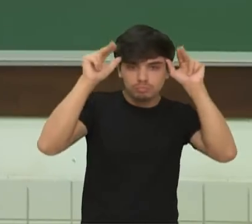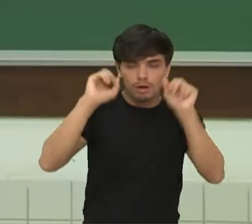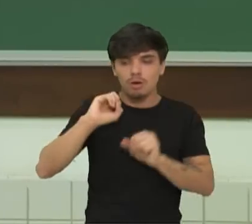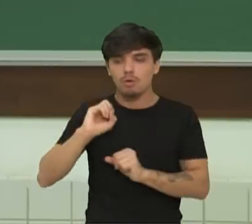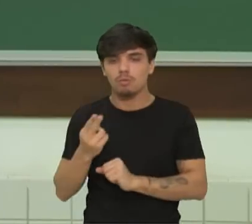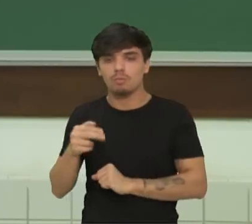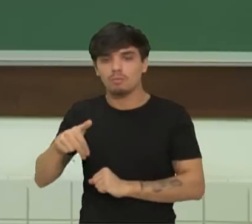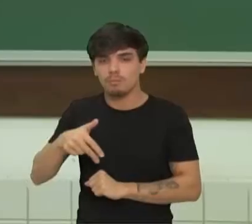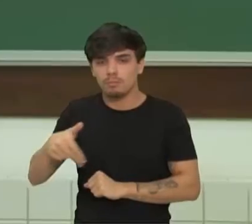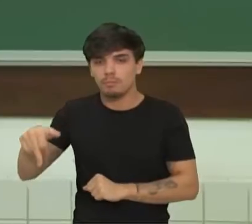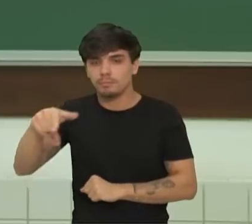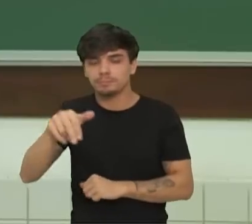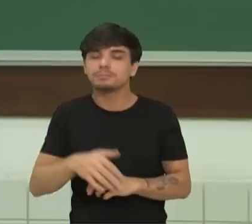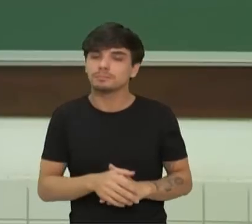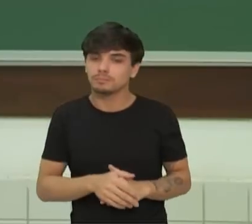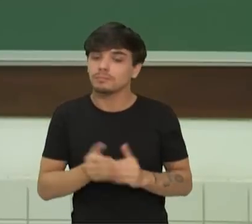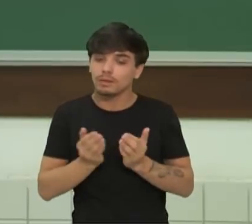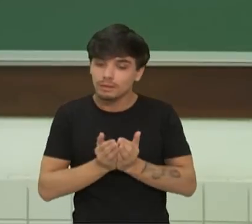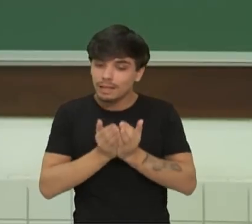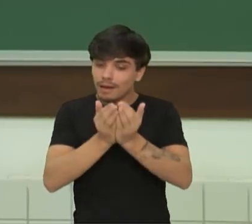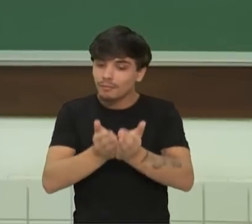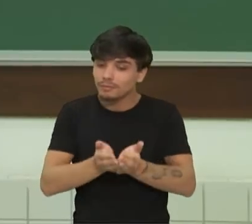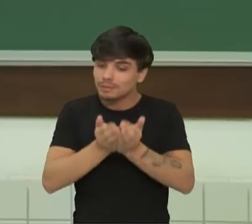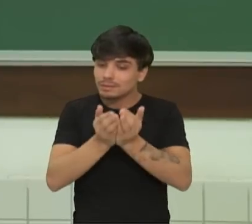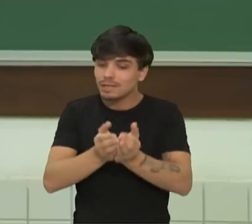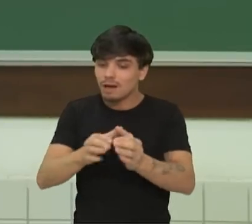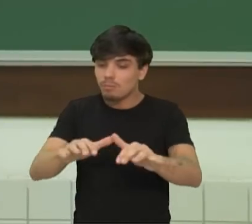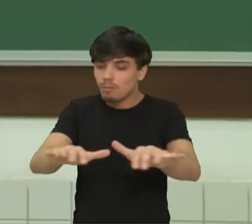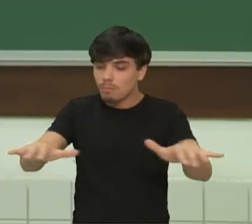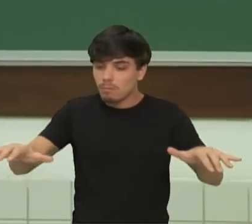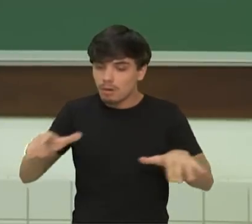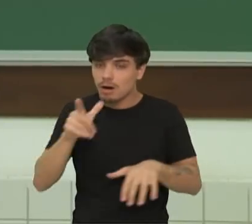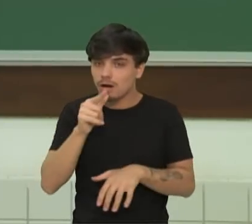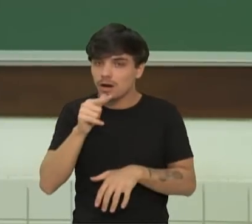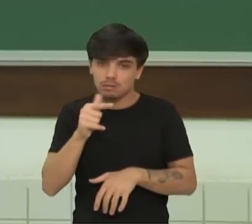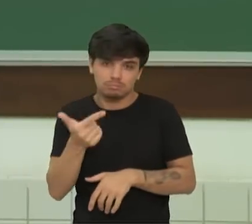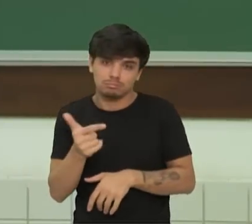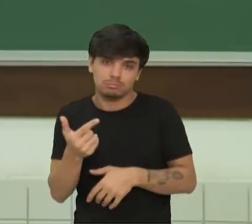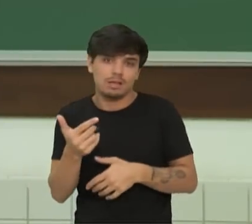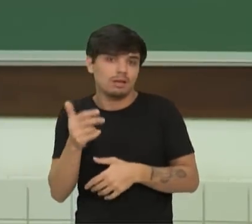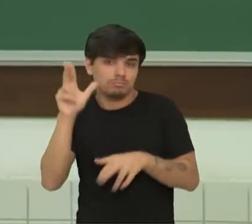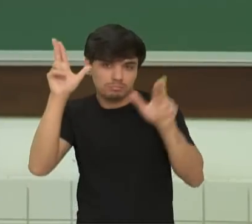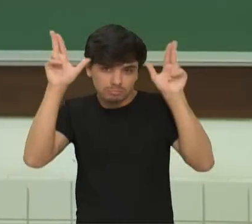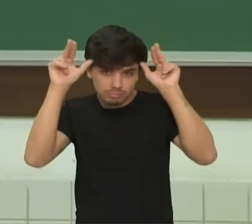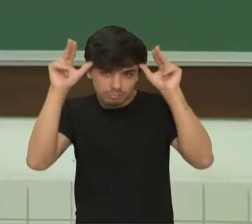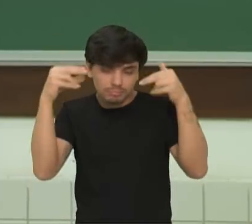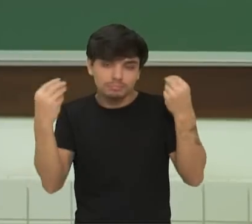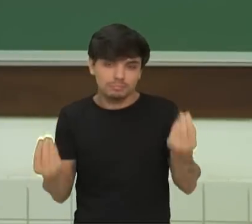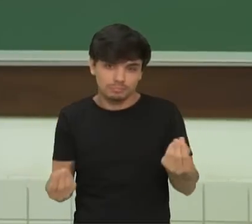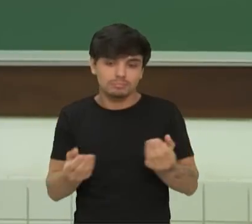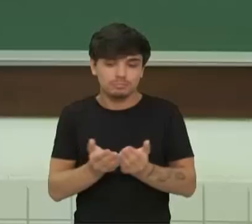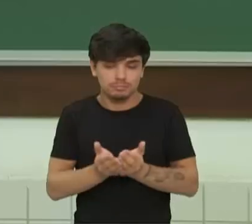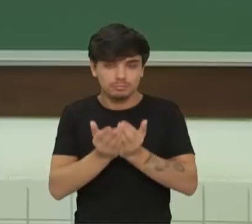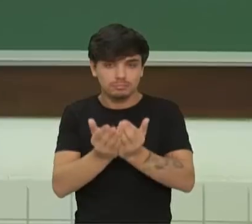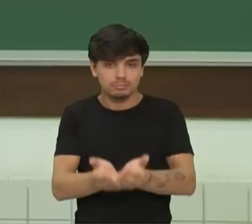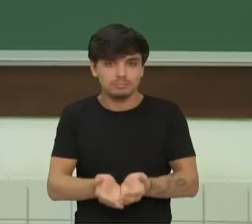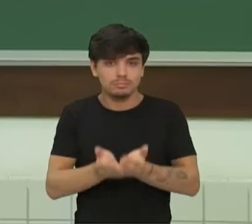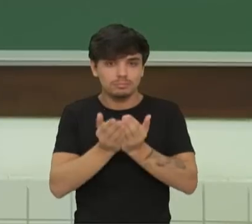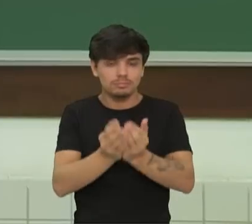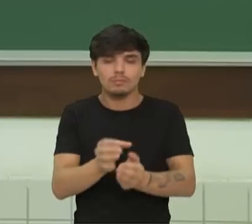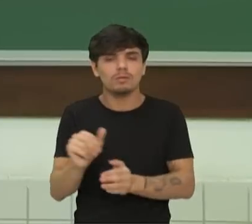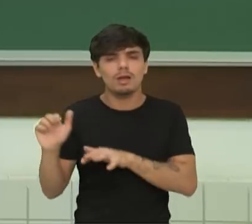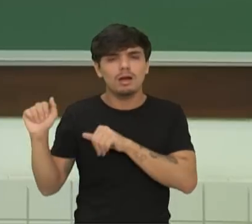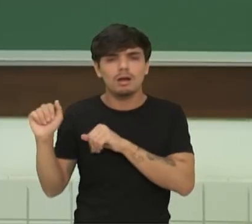atravessar o oceano a cavalo não tinha como, então tinha que ser através dos navios. O que a Holanda fez? Ela foi super